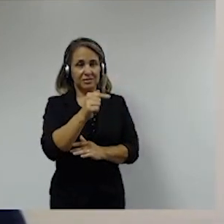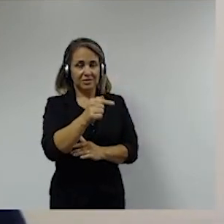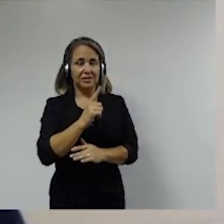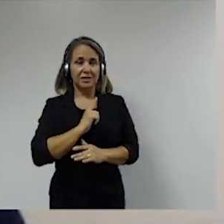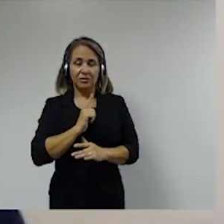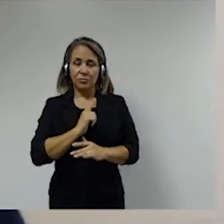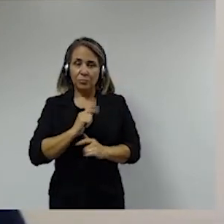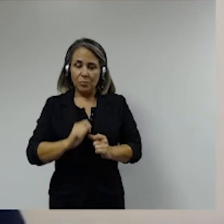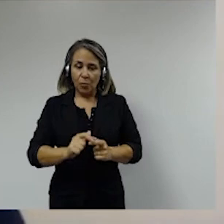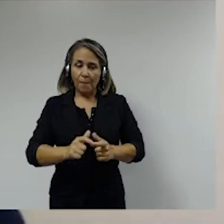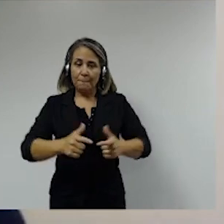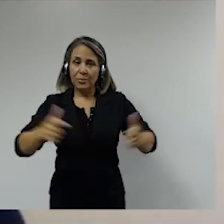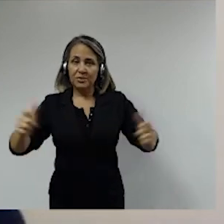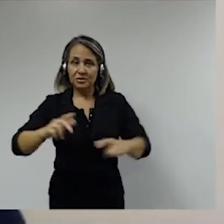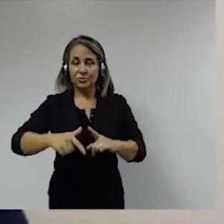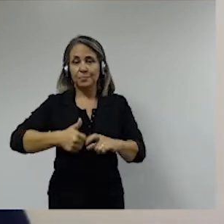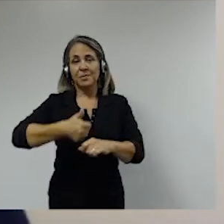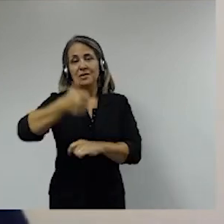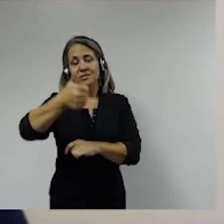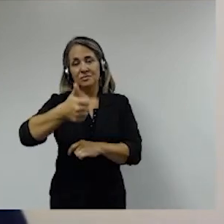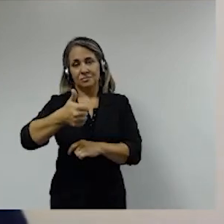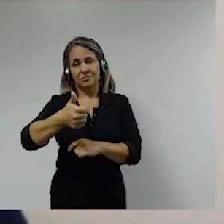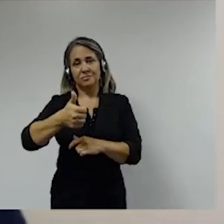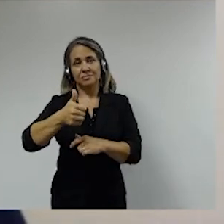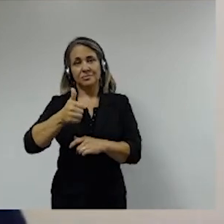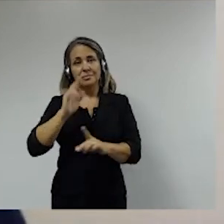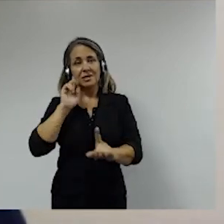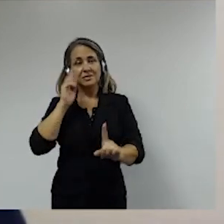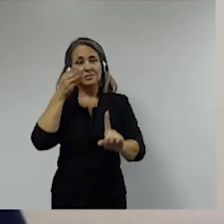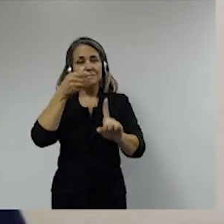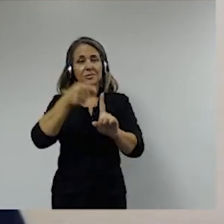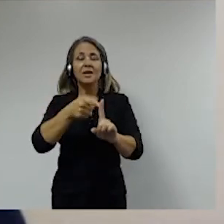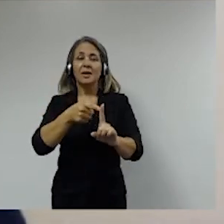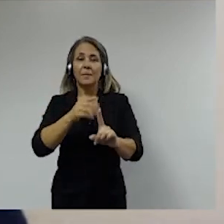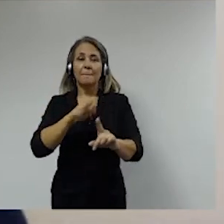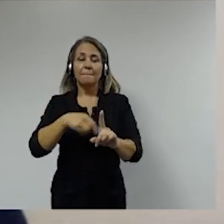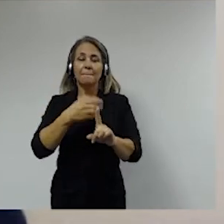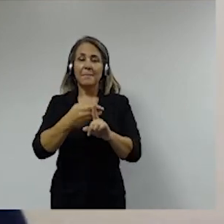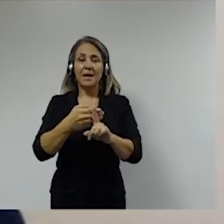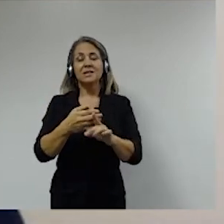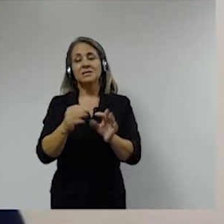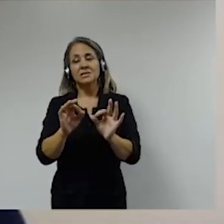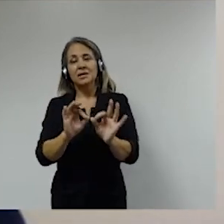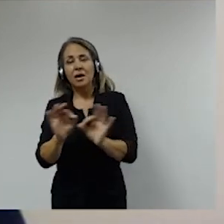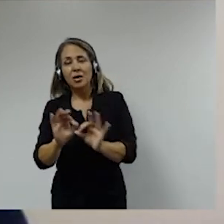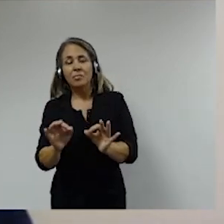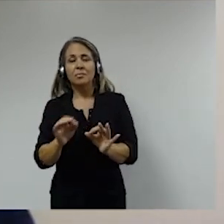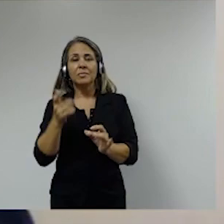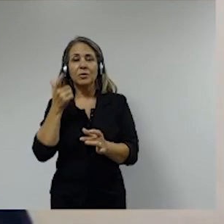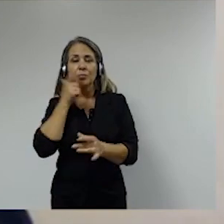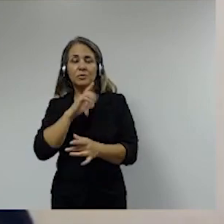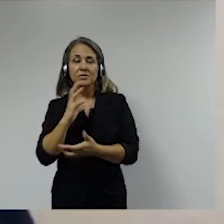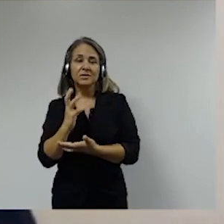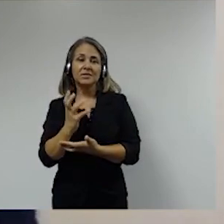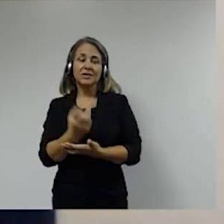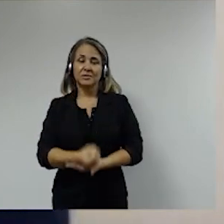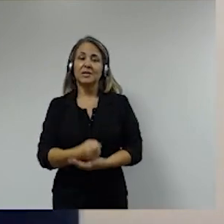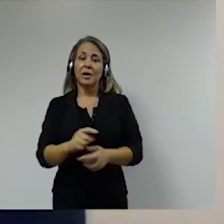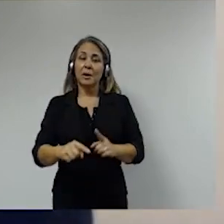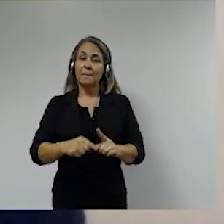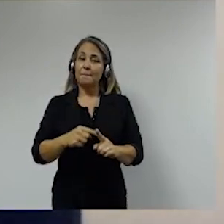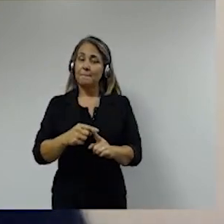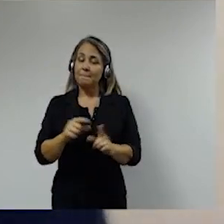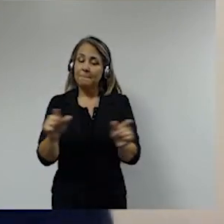mais específica ao teletrabalho. Ela trouxe uma abordagem mais abrandada, a possibilidade de adoção com um